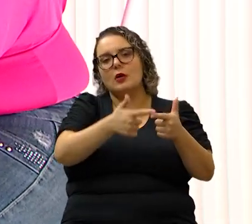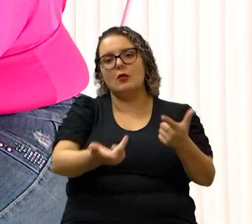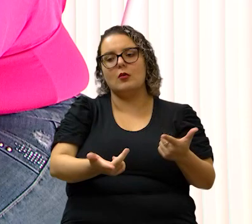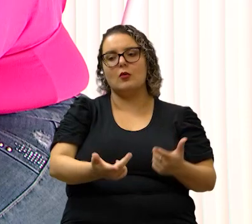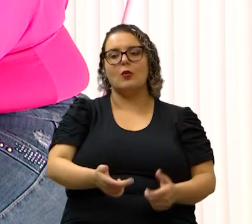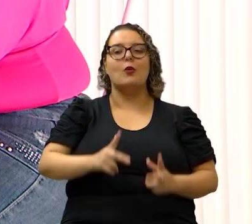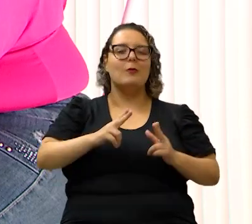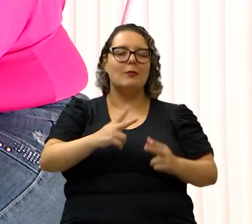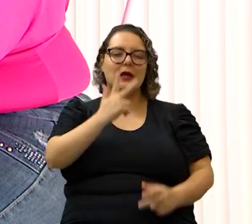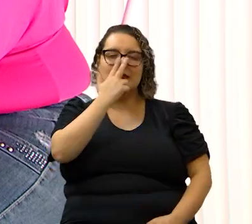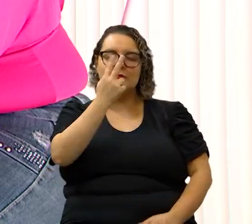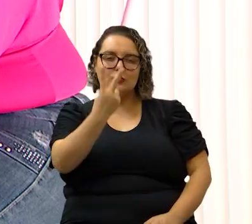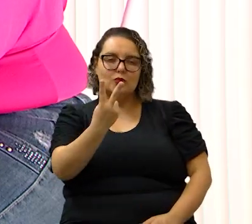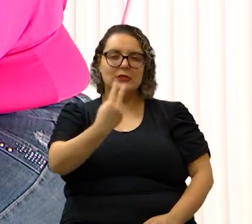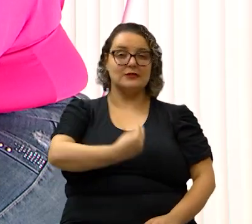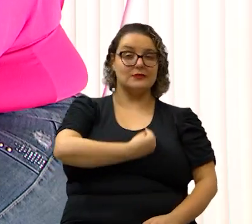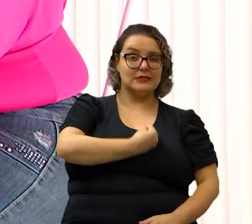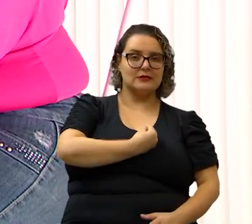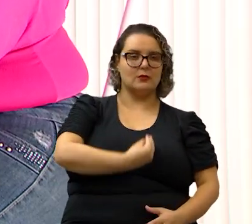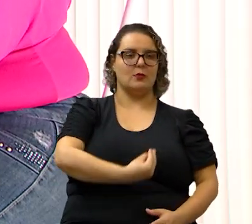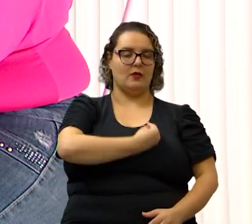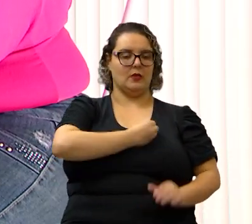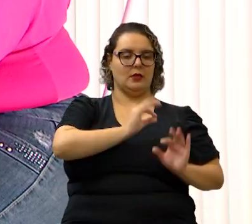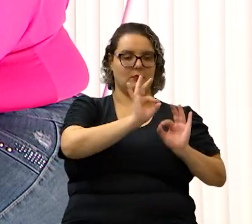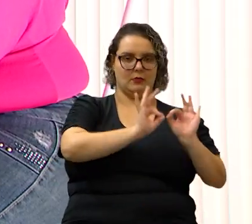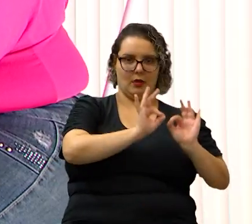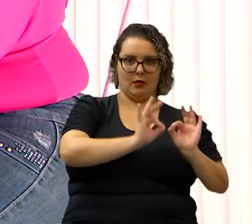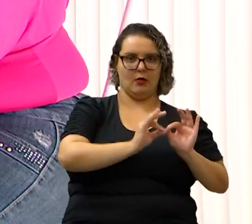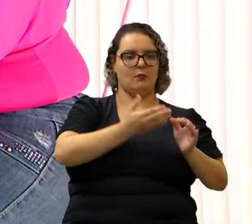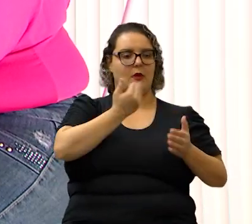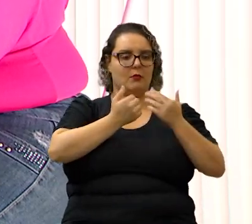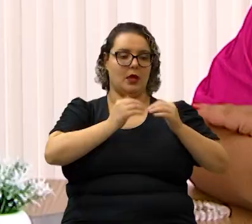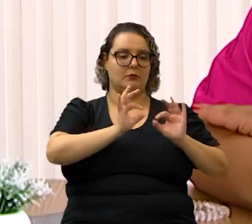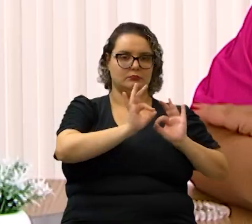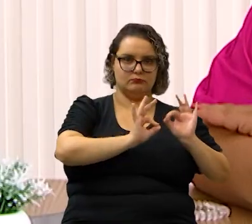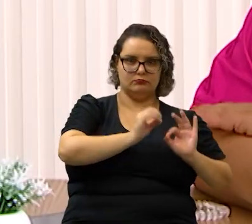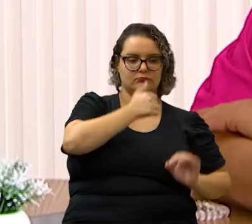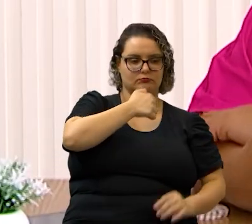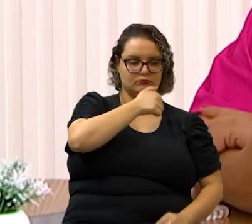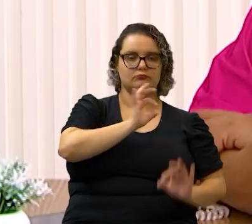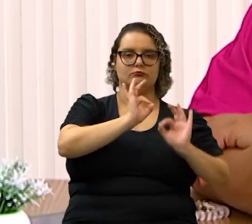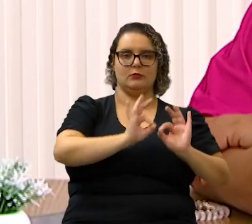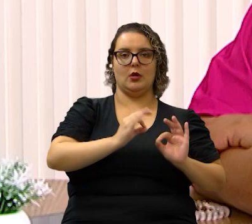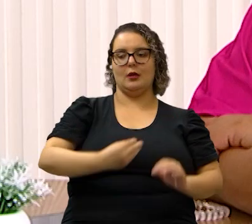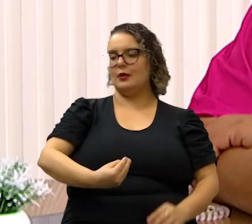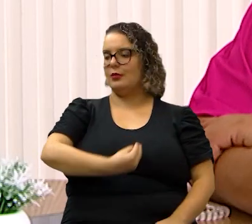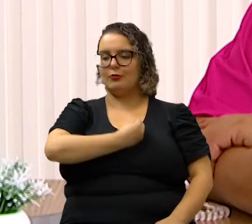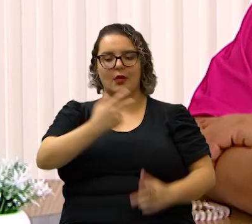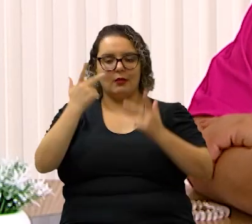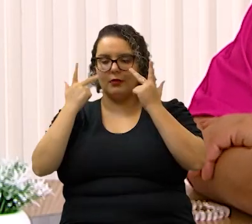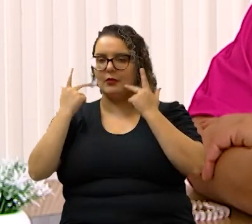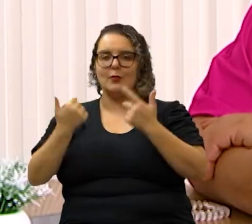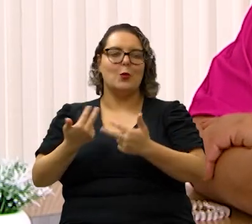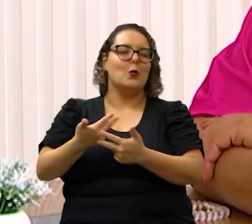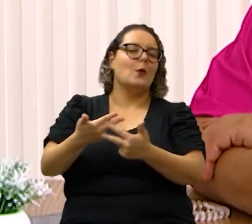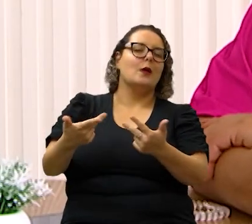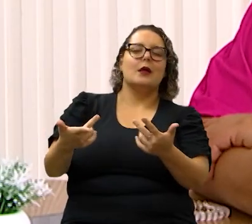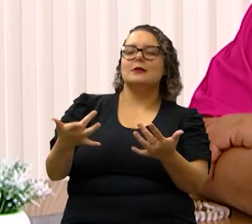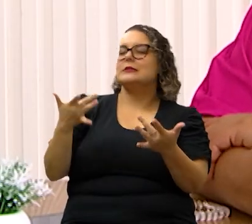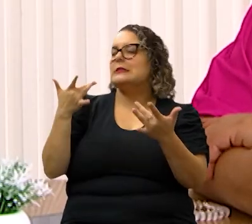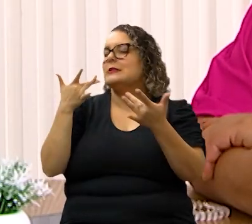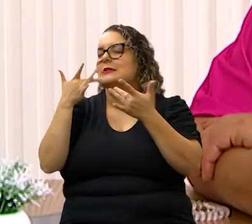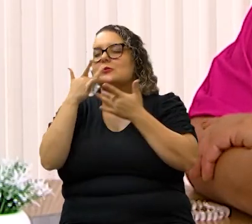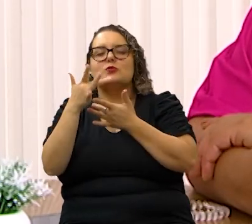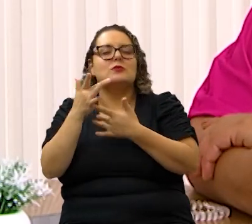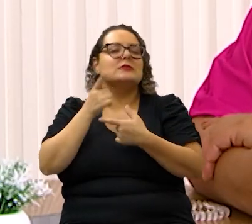porque é como se fossem duas vidas, né? Uma vida dentro da dieta restrita e uma vida normal, cheia de coisas